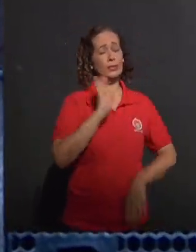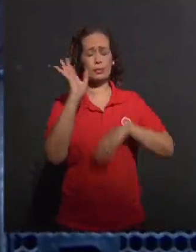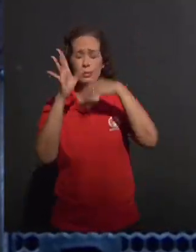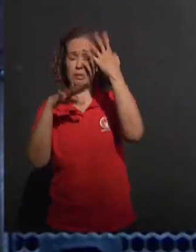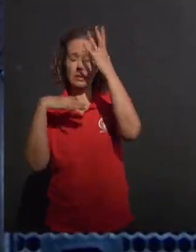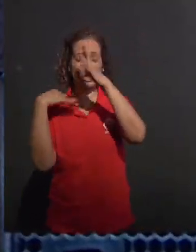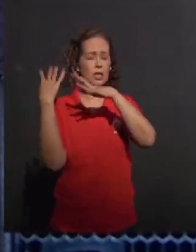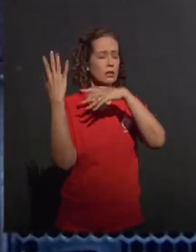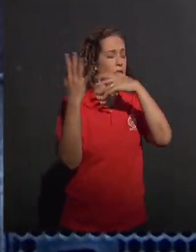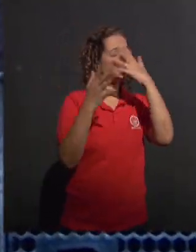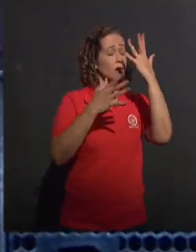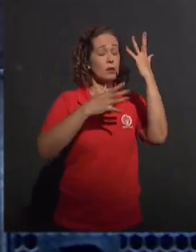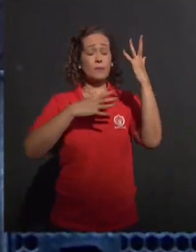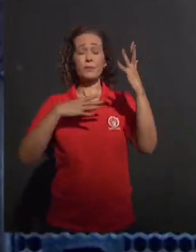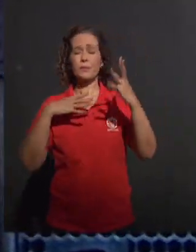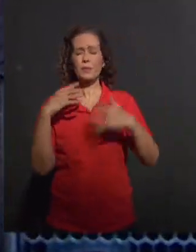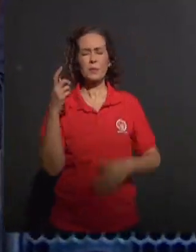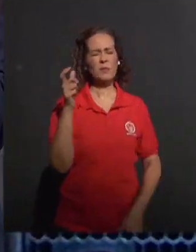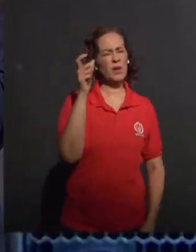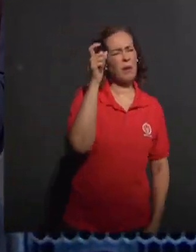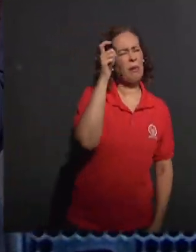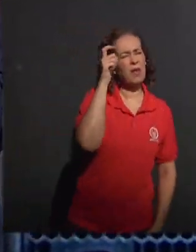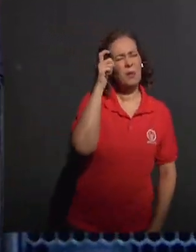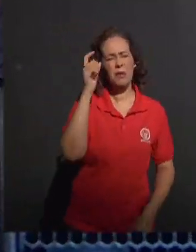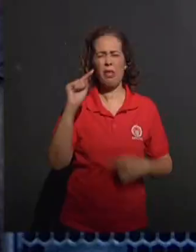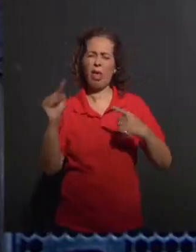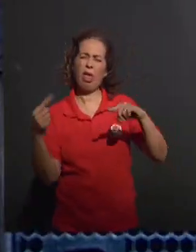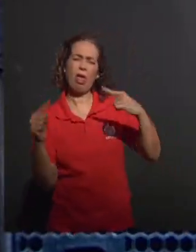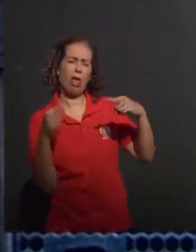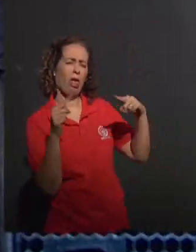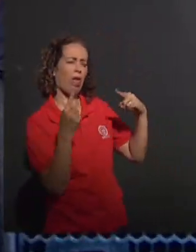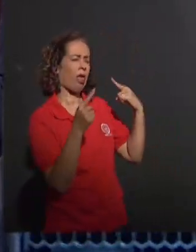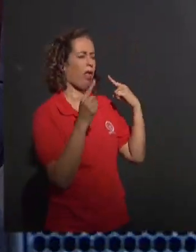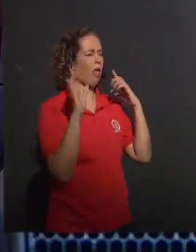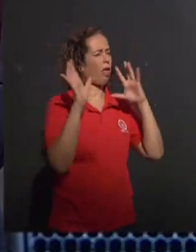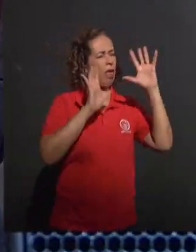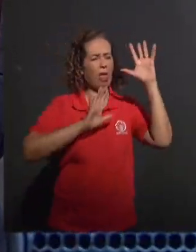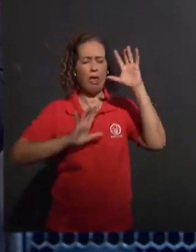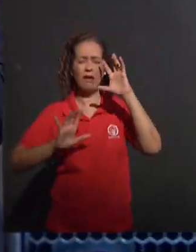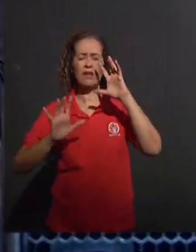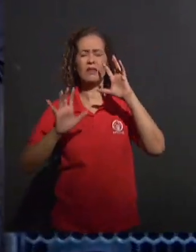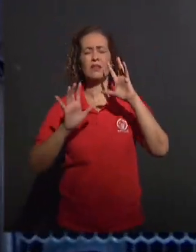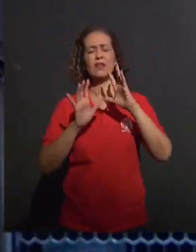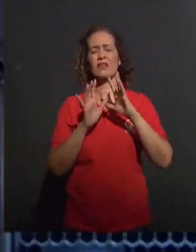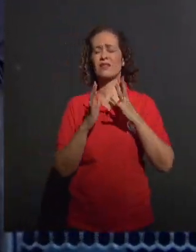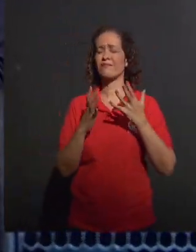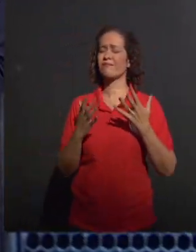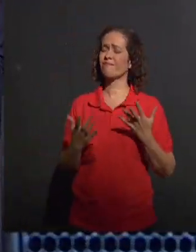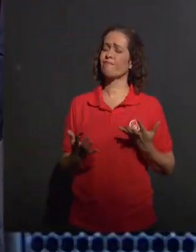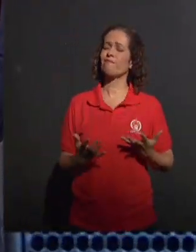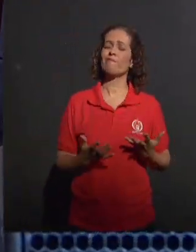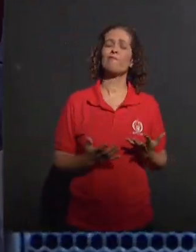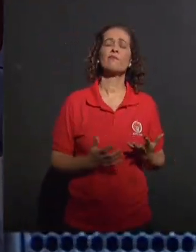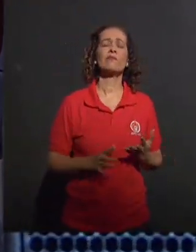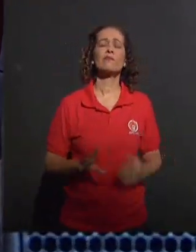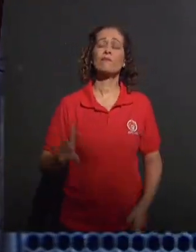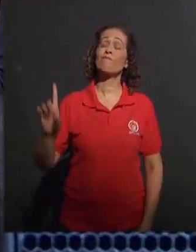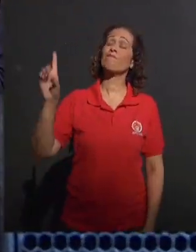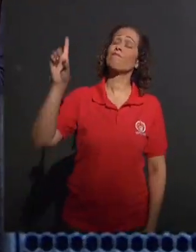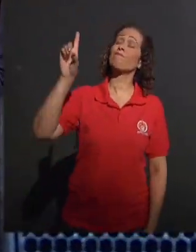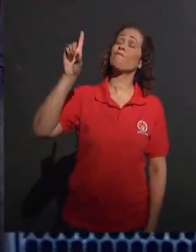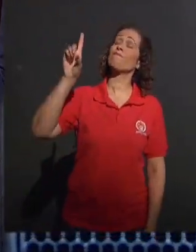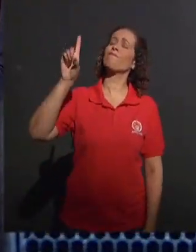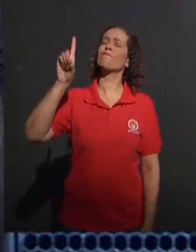quando os demônios fazem tantas caretas, Senhor, ó Deus, nós te